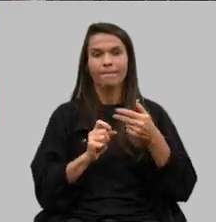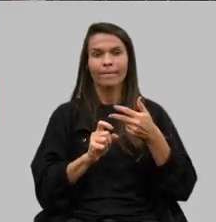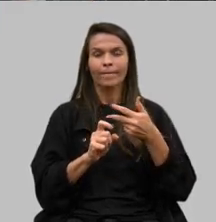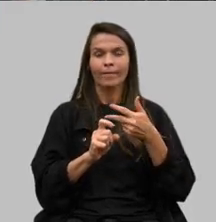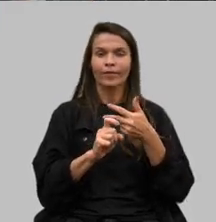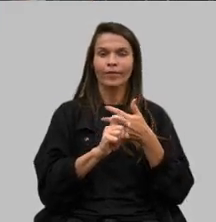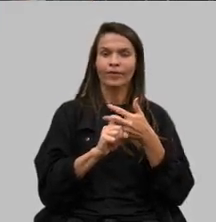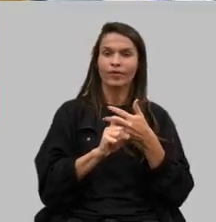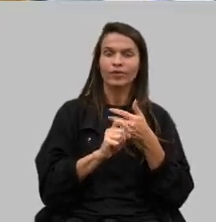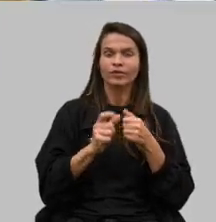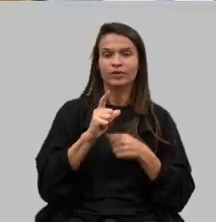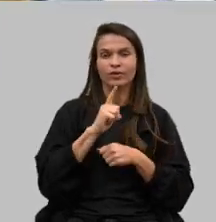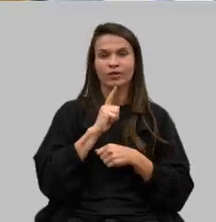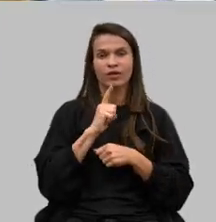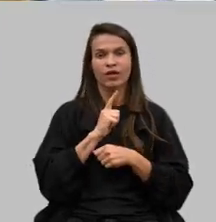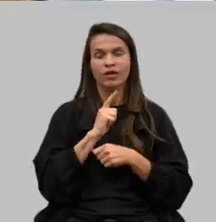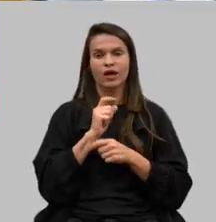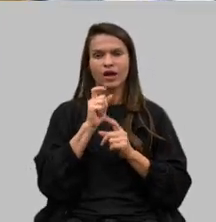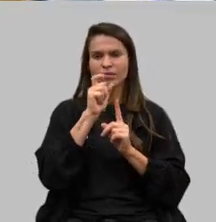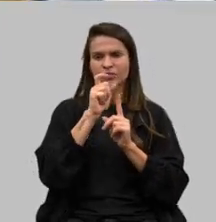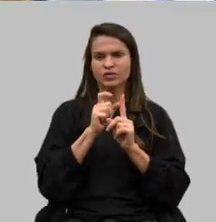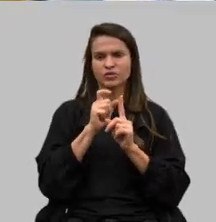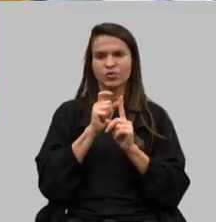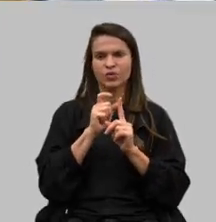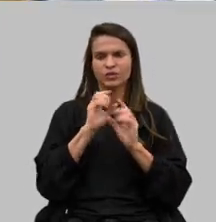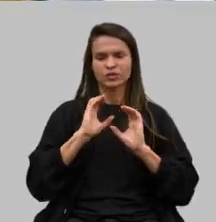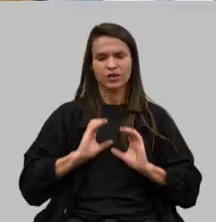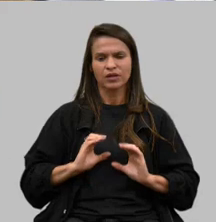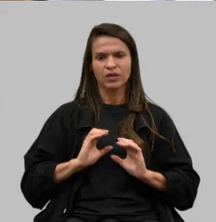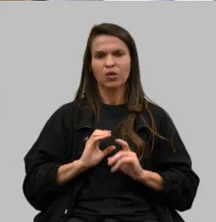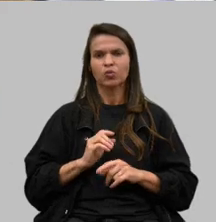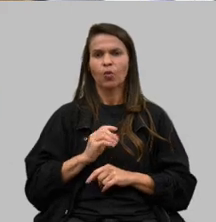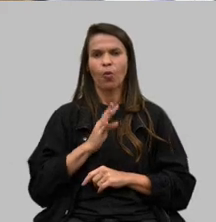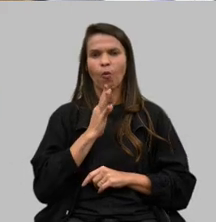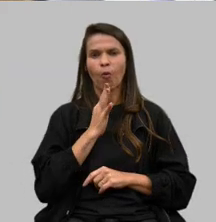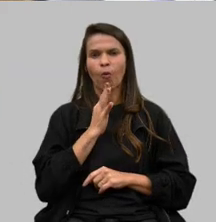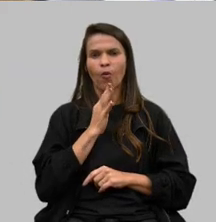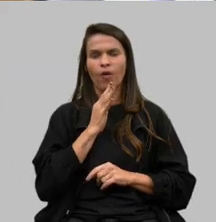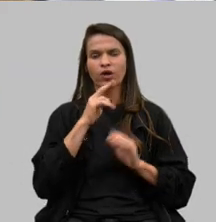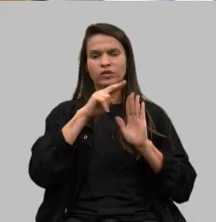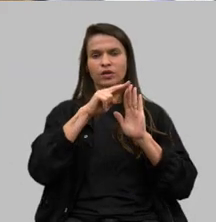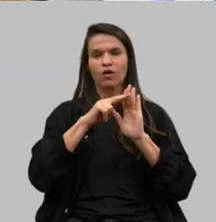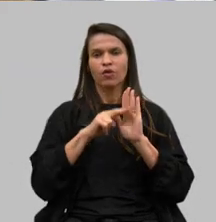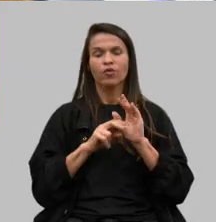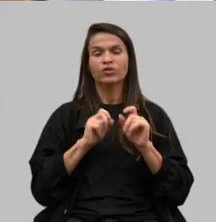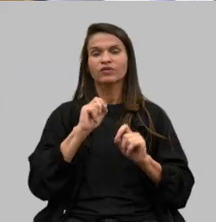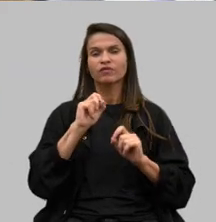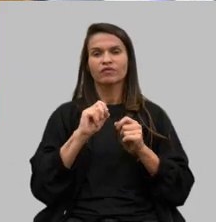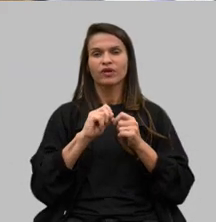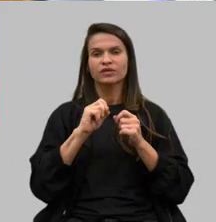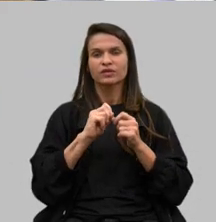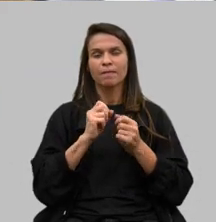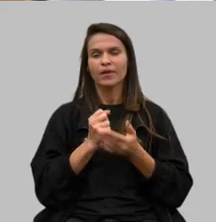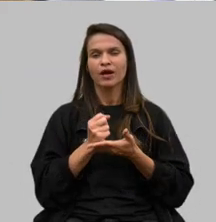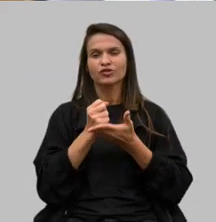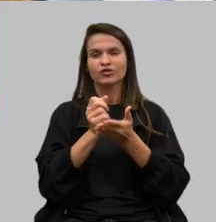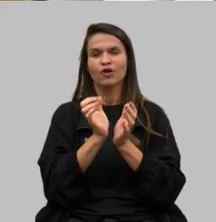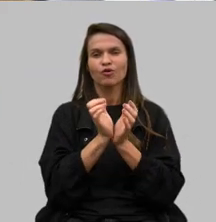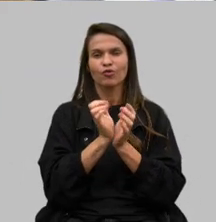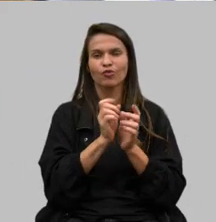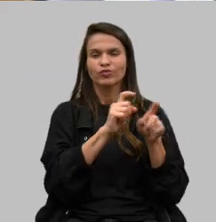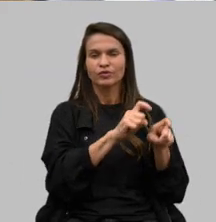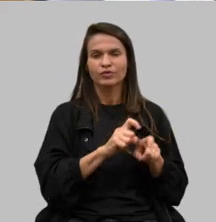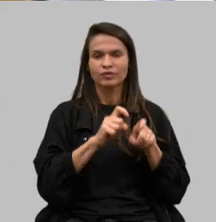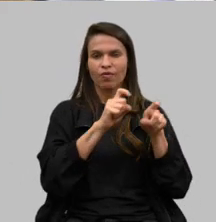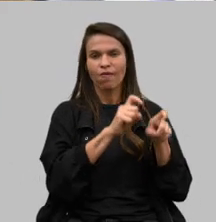pode desconhecer Norma né então assim o que fazer paraar ajudar o pequeno produtor rural lá no interior do